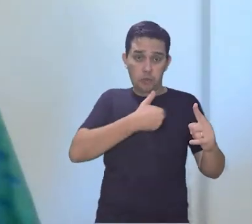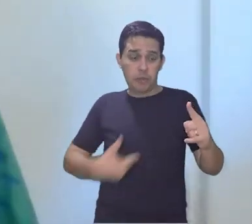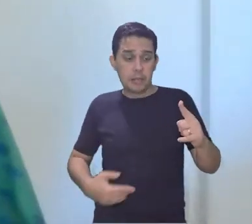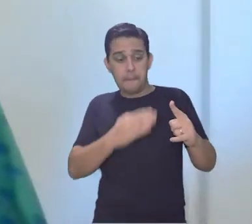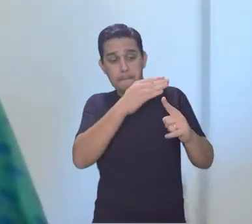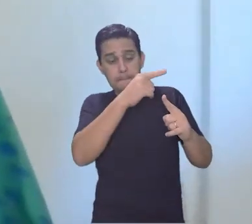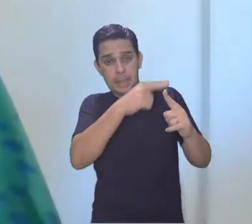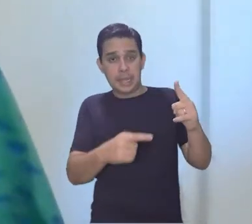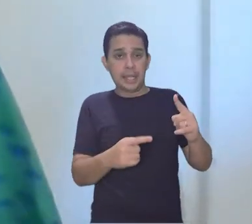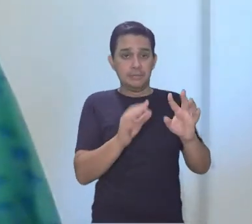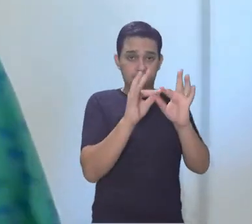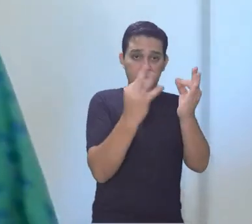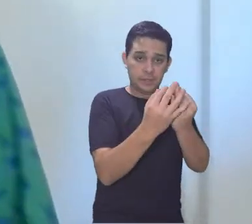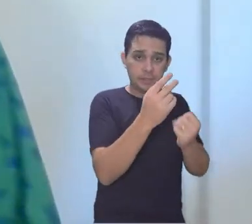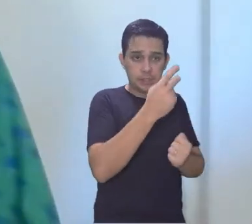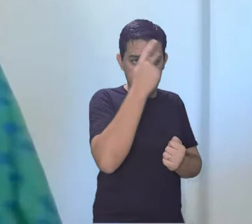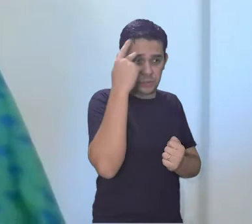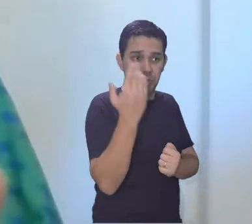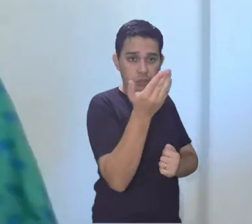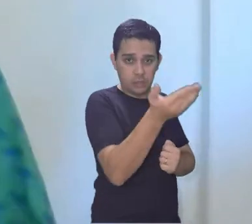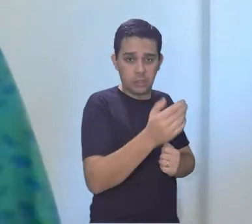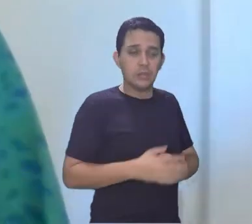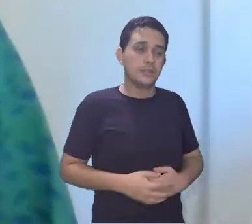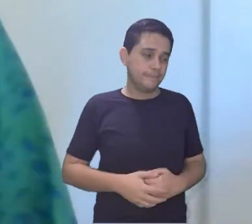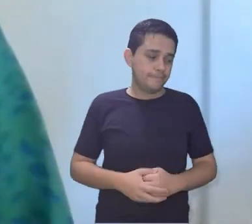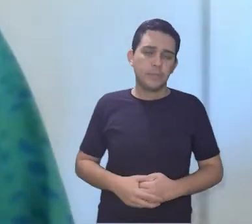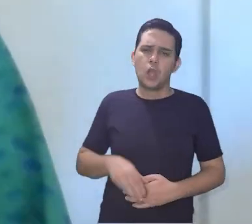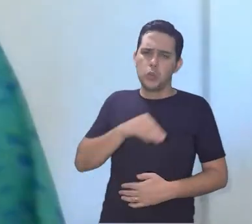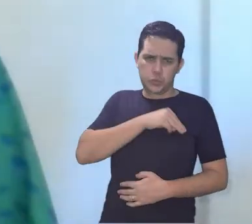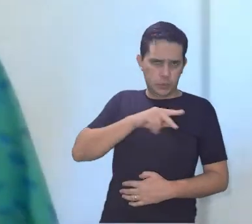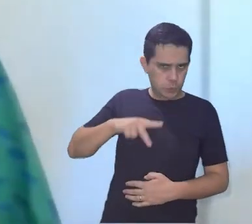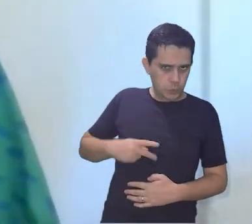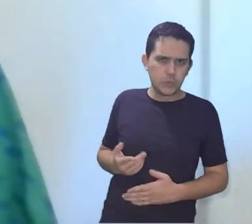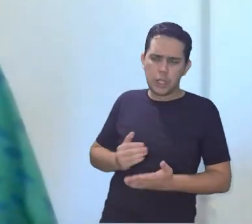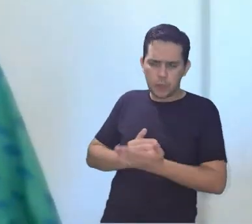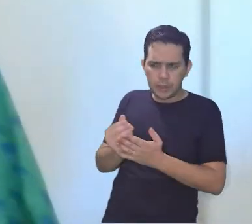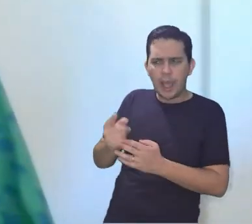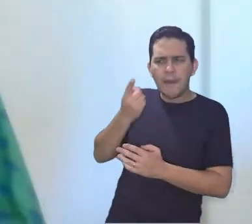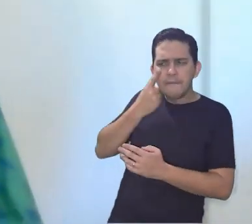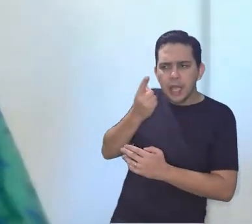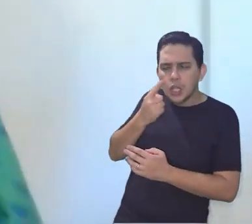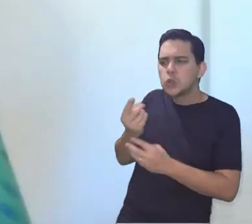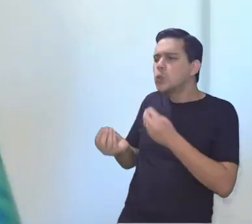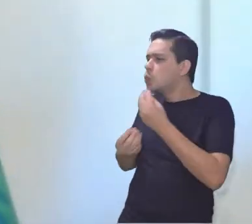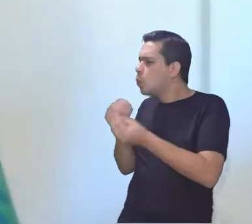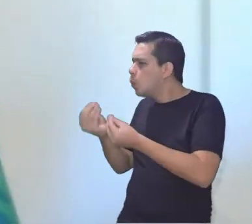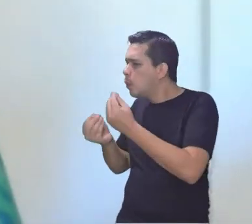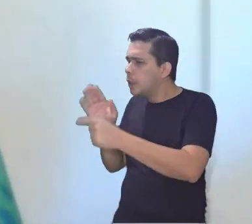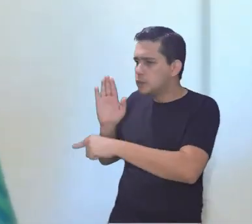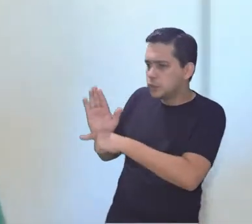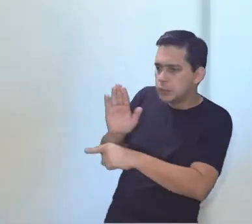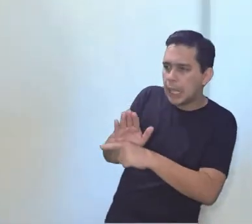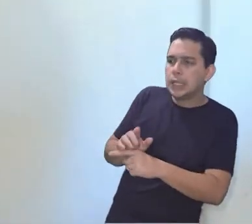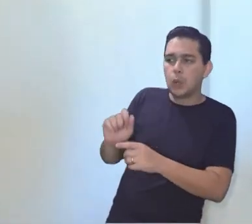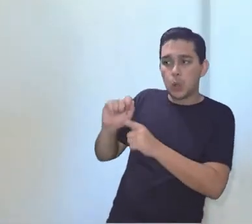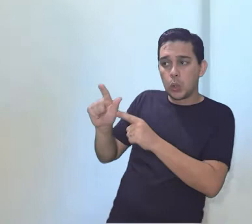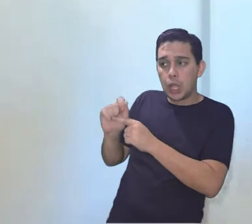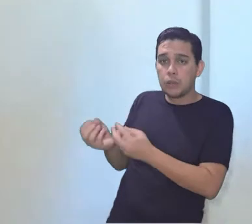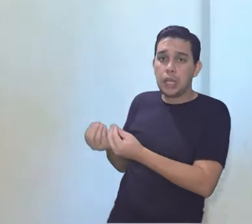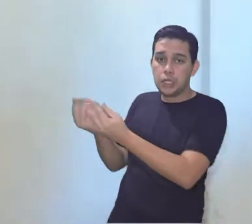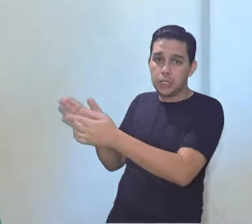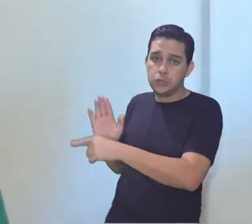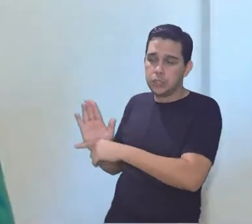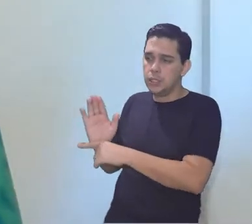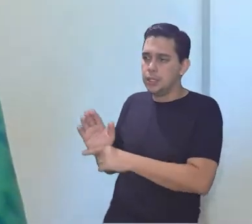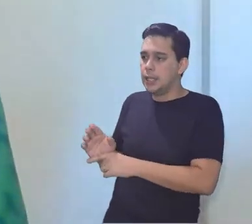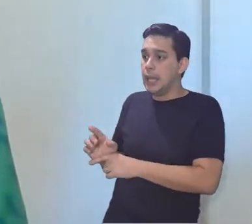esse processo, desde a entrada dessas pessoas nos abrigos até a saída dessas